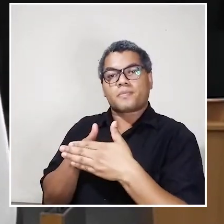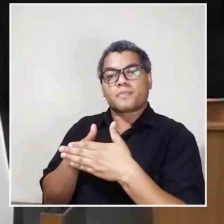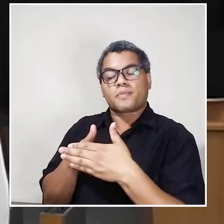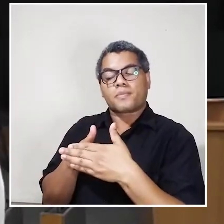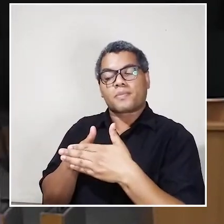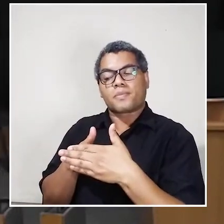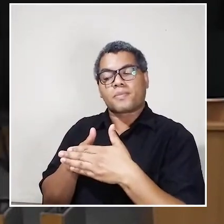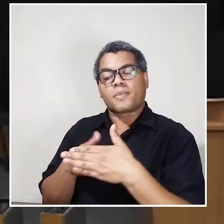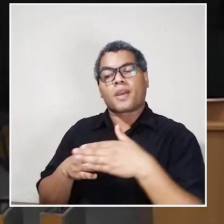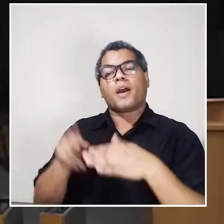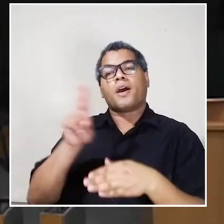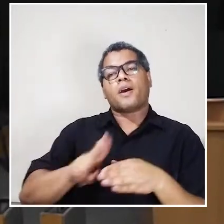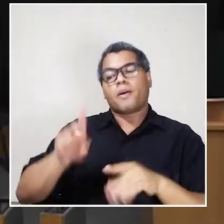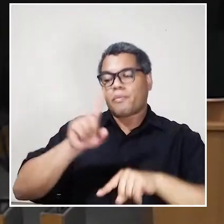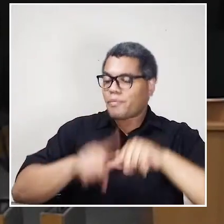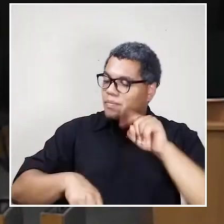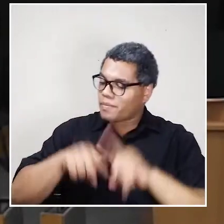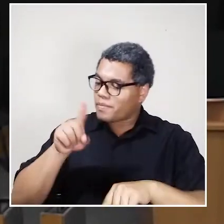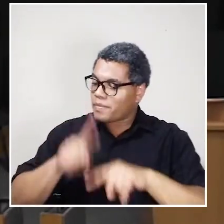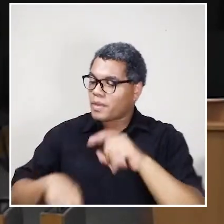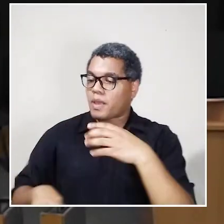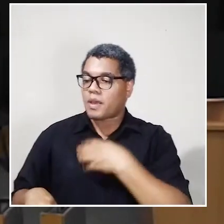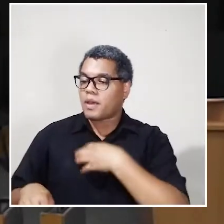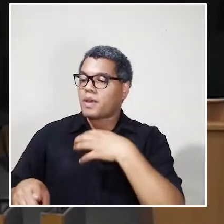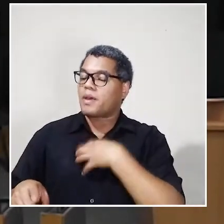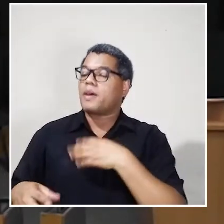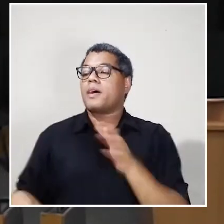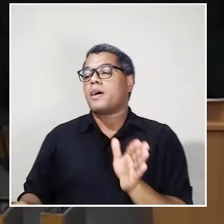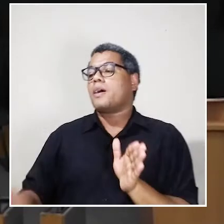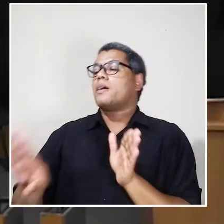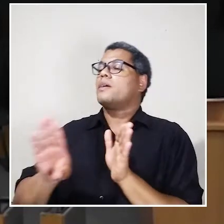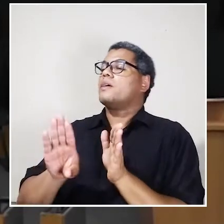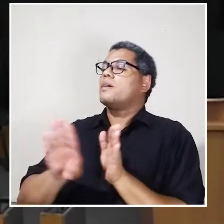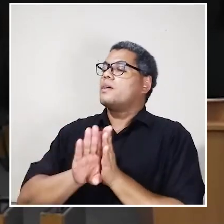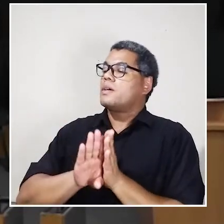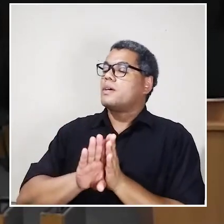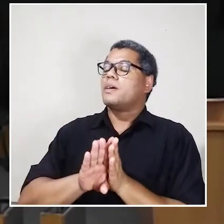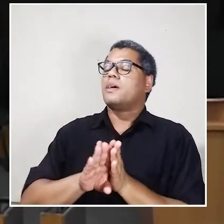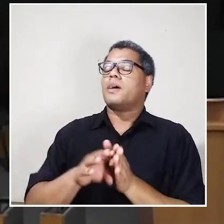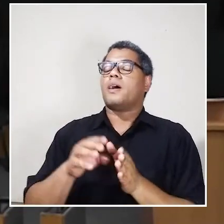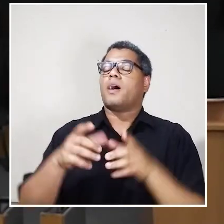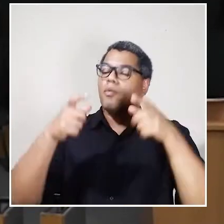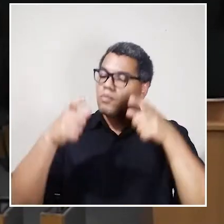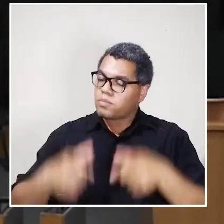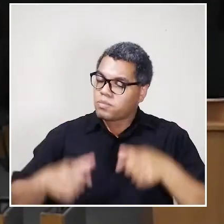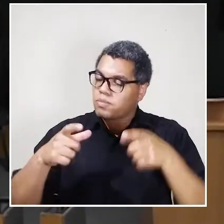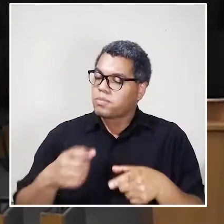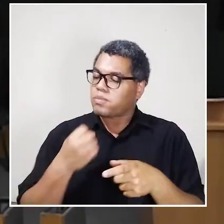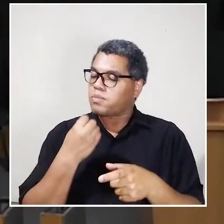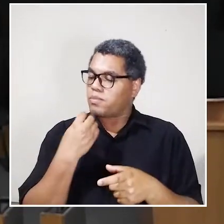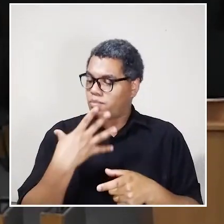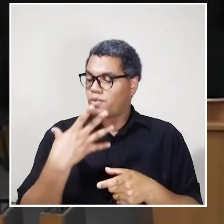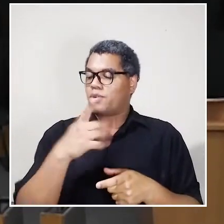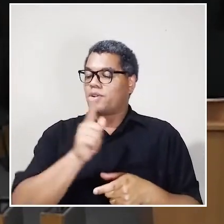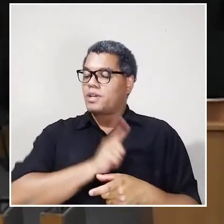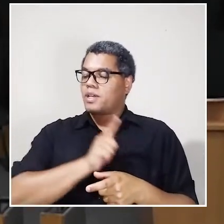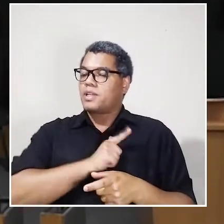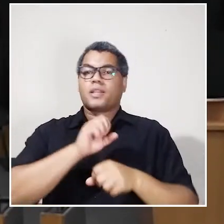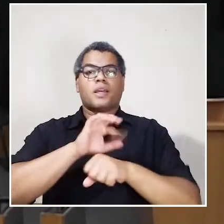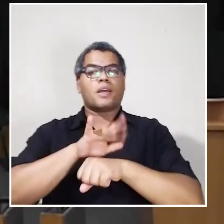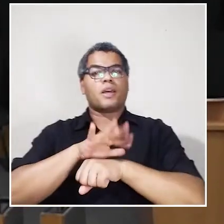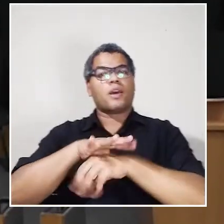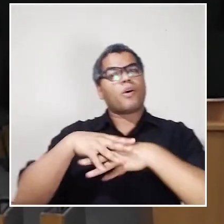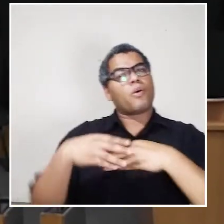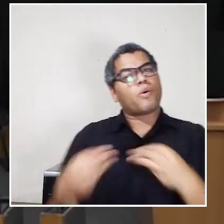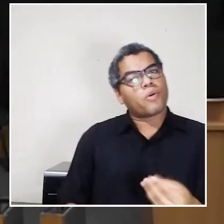para dar instrumentos, condições de que cheguemos a um bom termo, para que haja